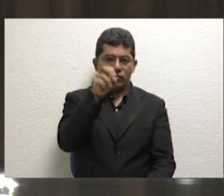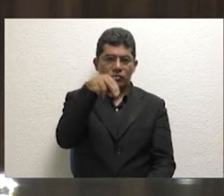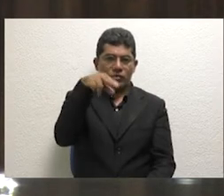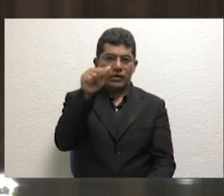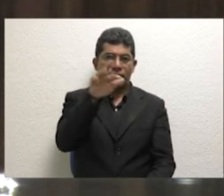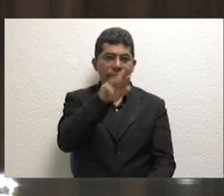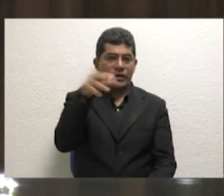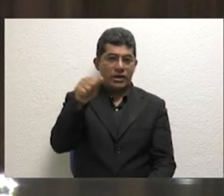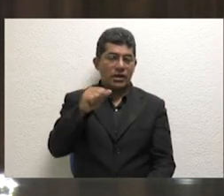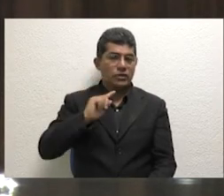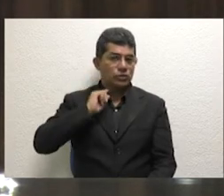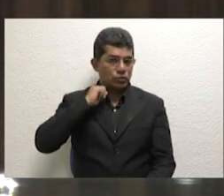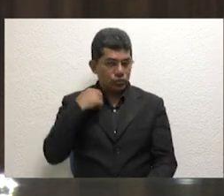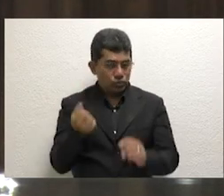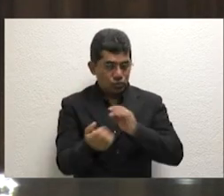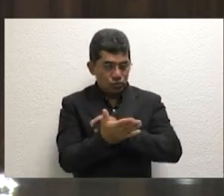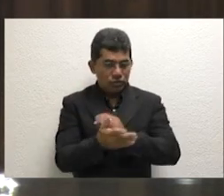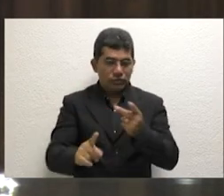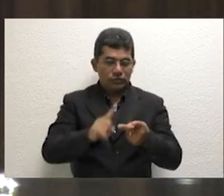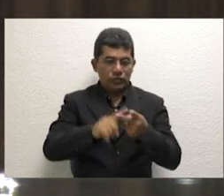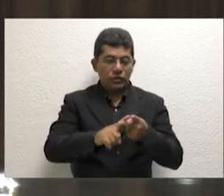excessos e a zona franca que funciona